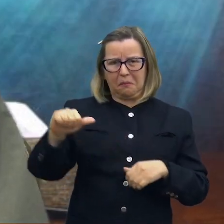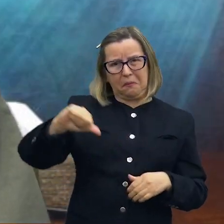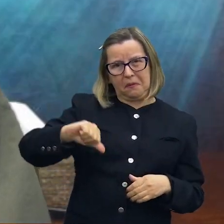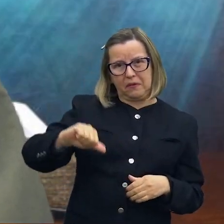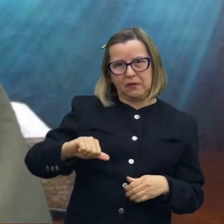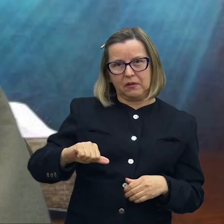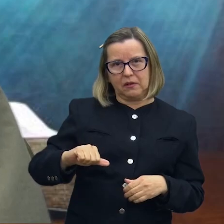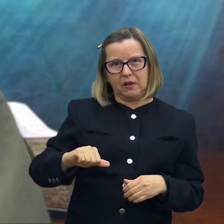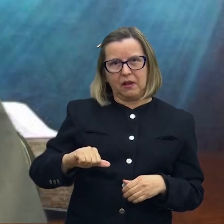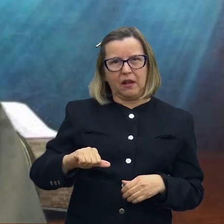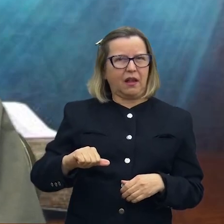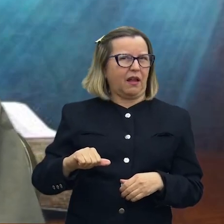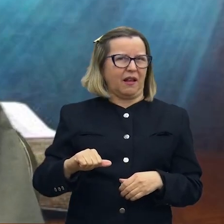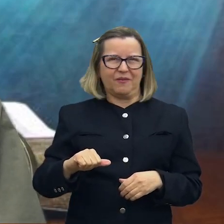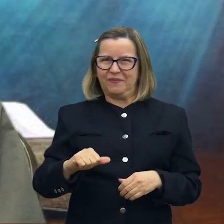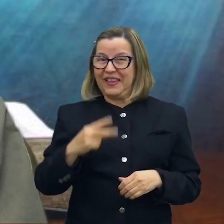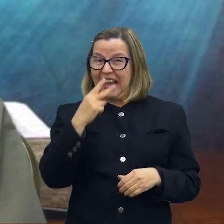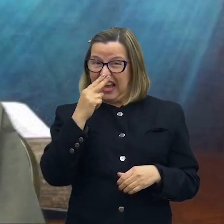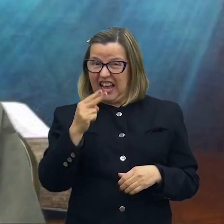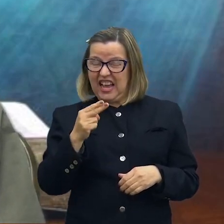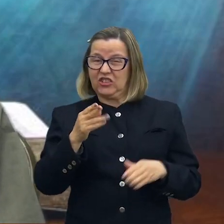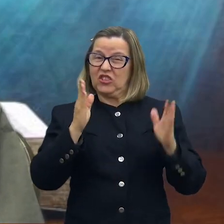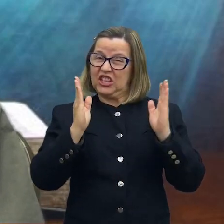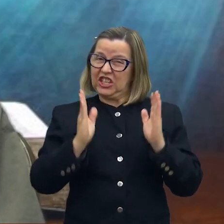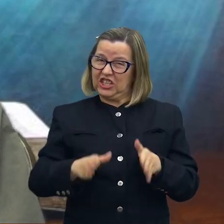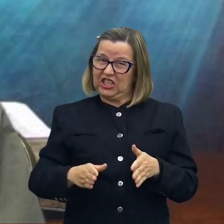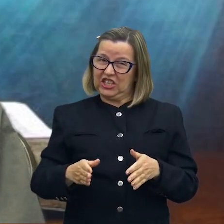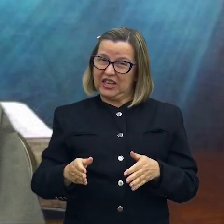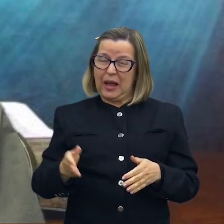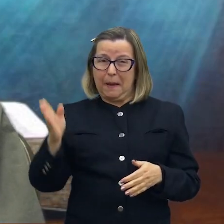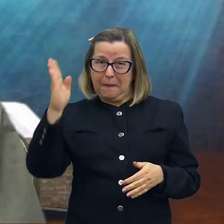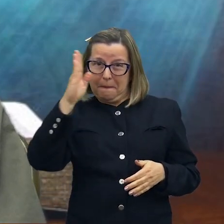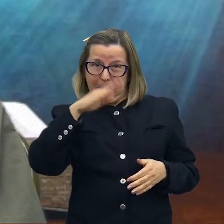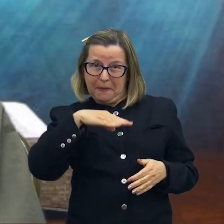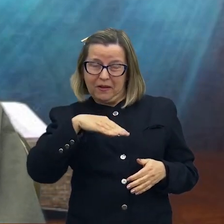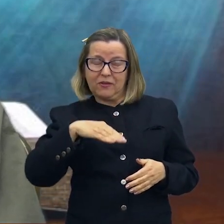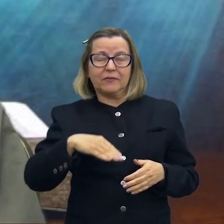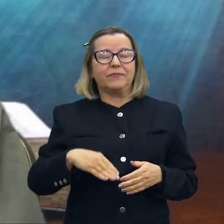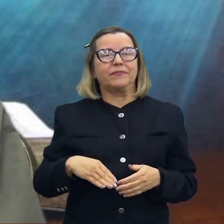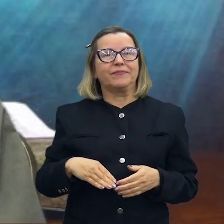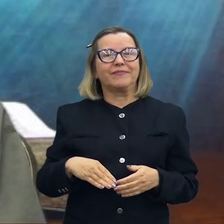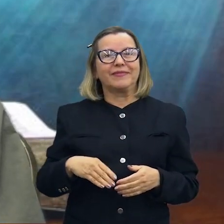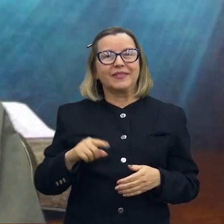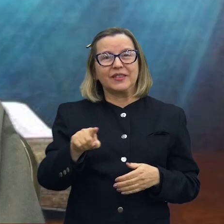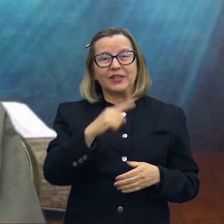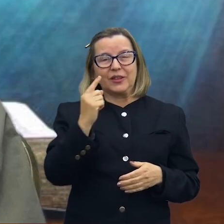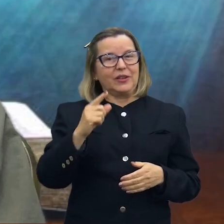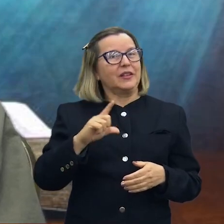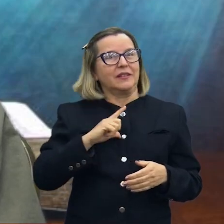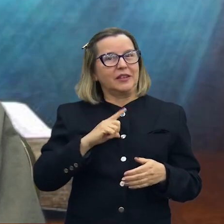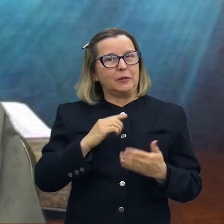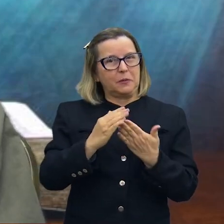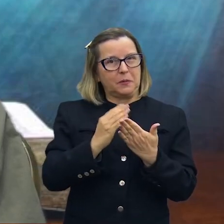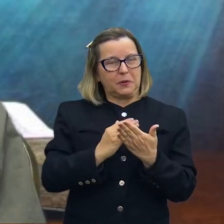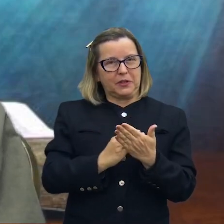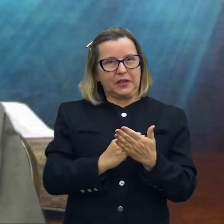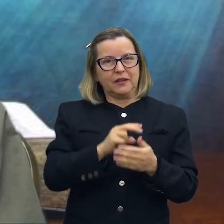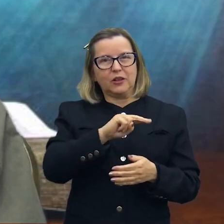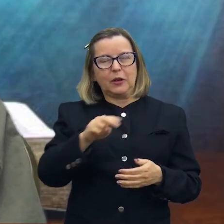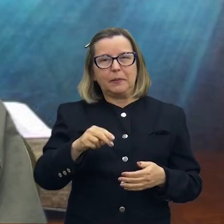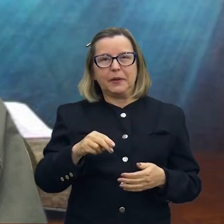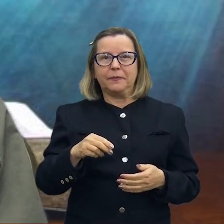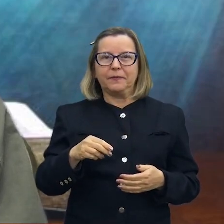finanças estavam péssimas já, só que você não sabia. Nós temos um projeto chamado Passa a Macedônia e